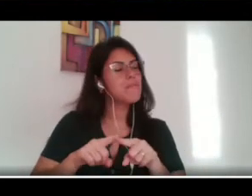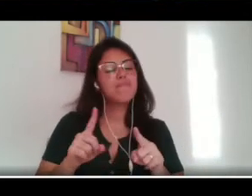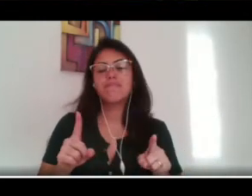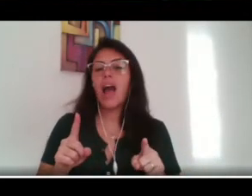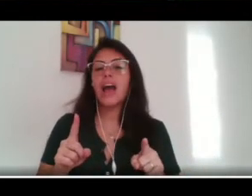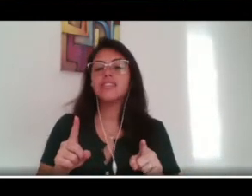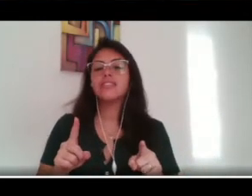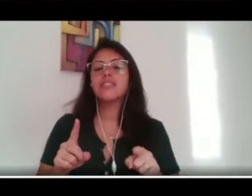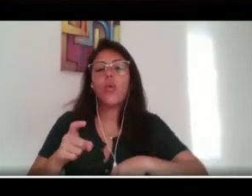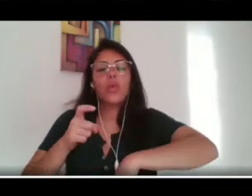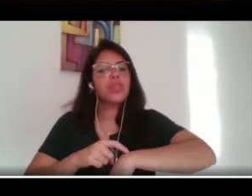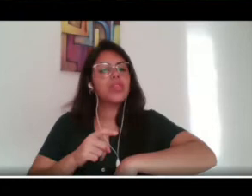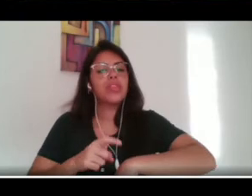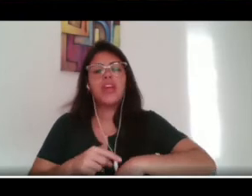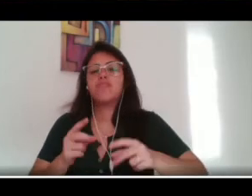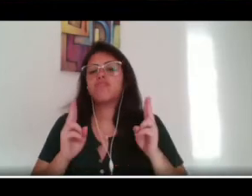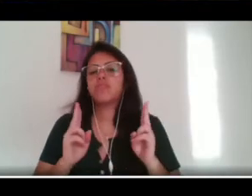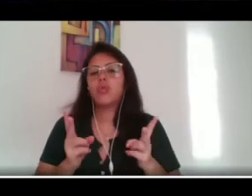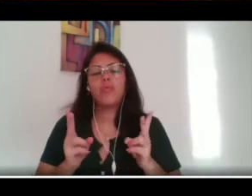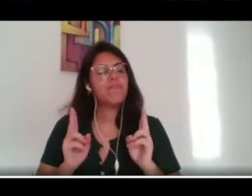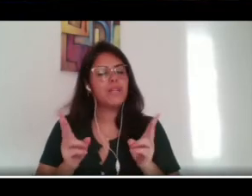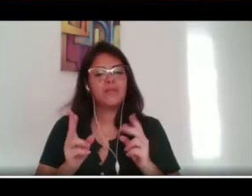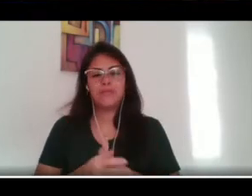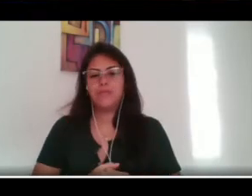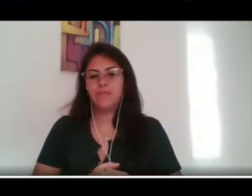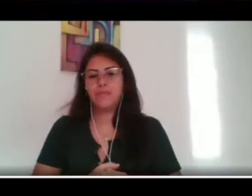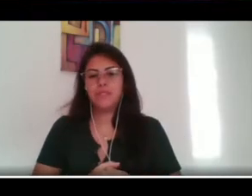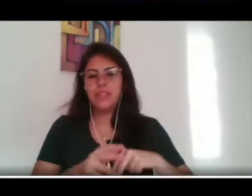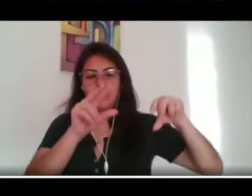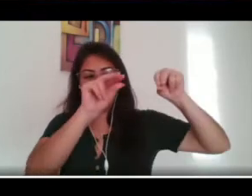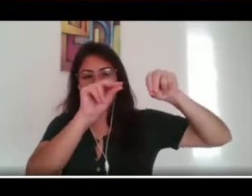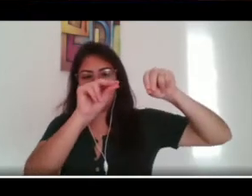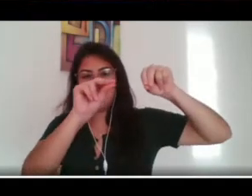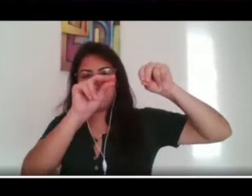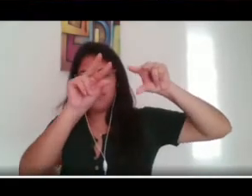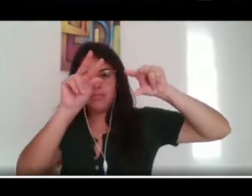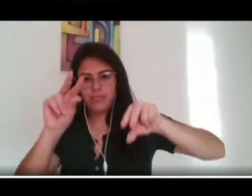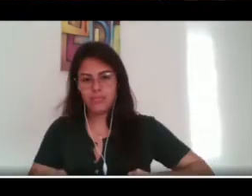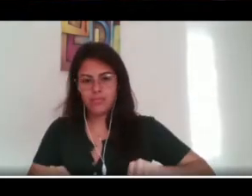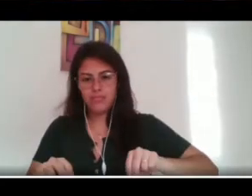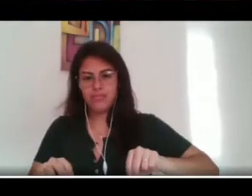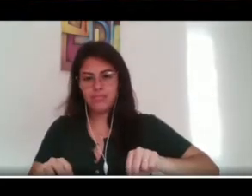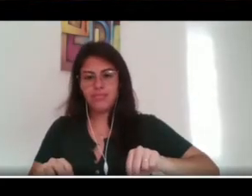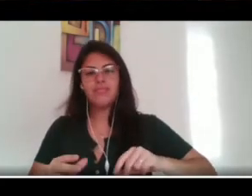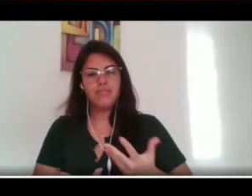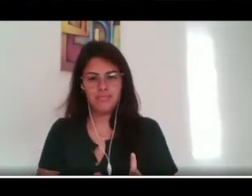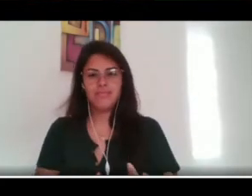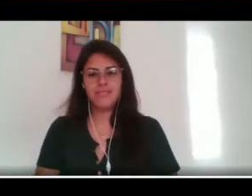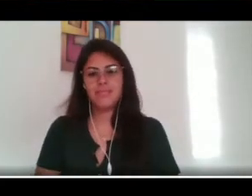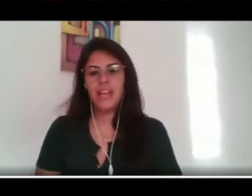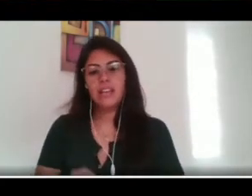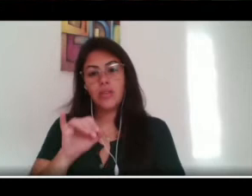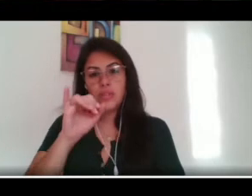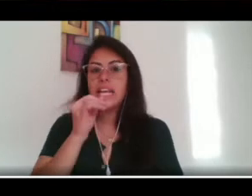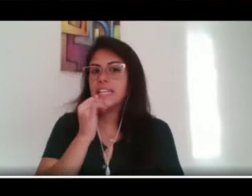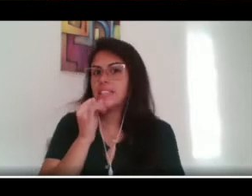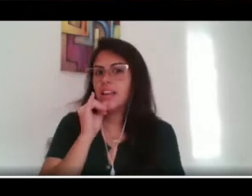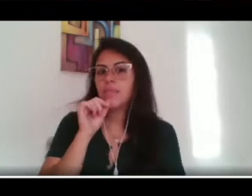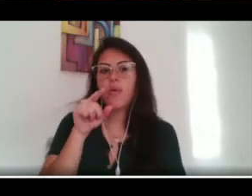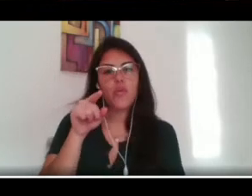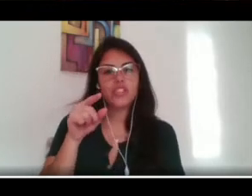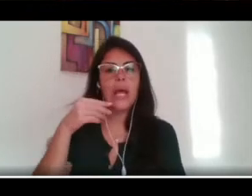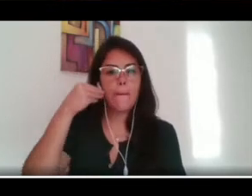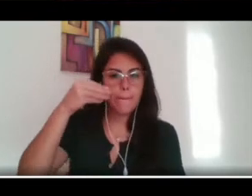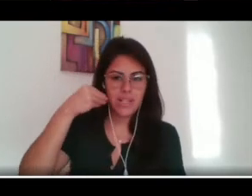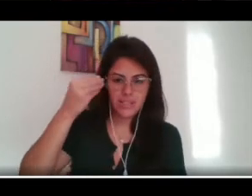Tá claro? Então, se você fizer esse experimento, né? Pega uma bola, deixa ela cair, ou lança